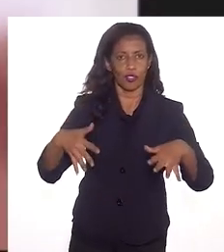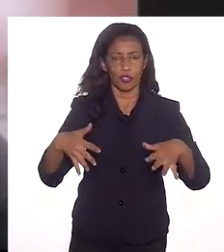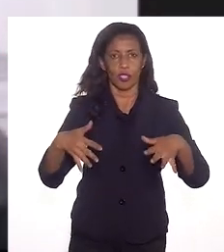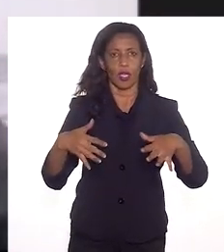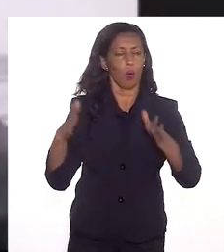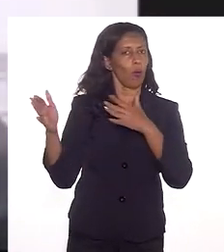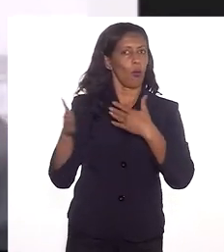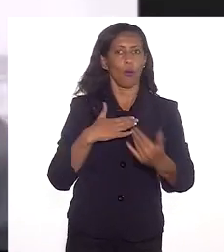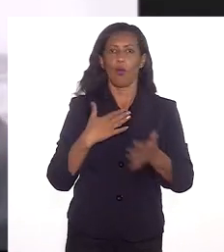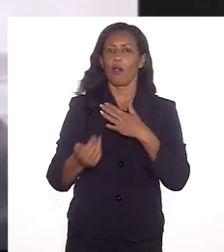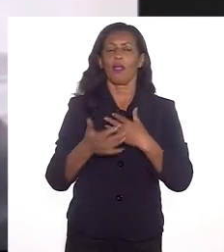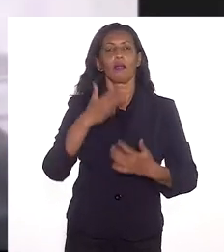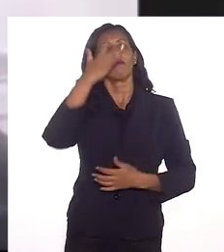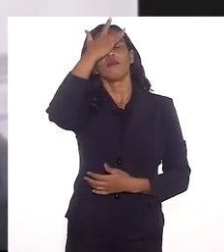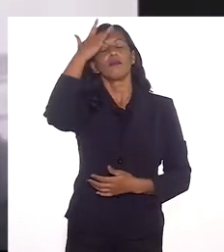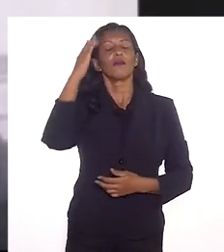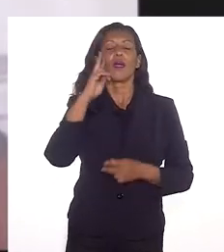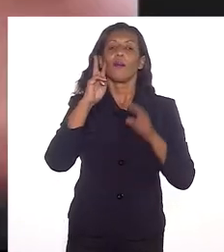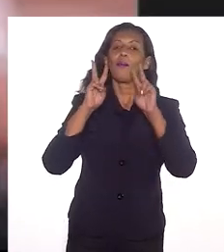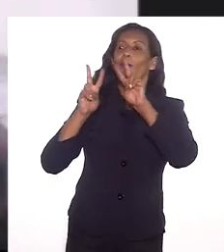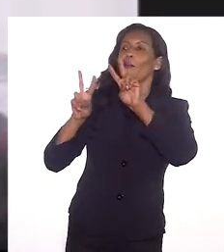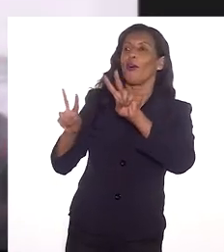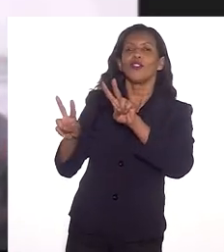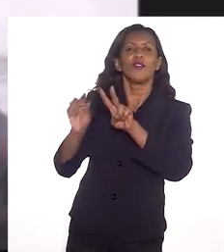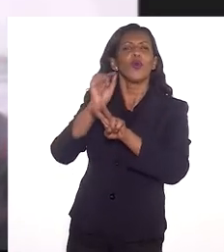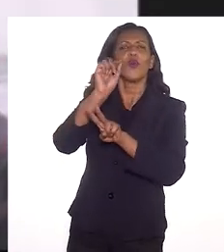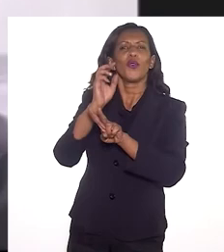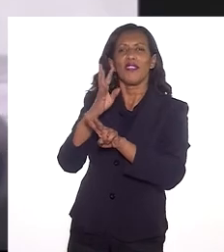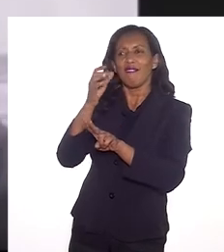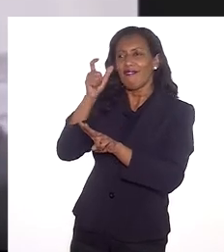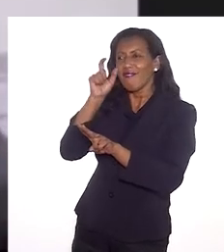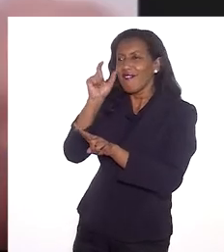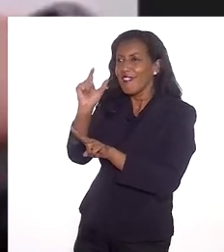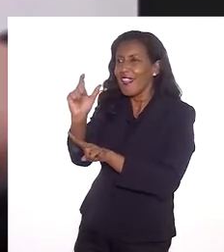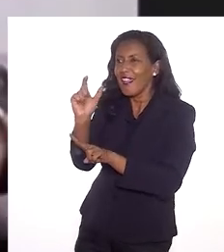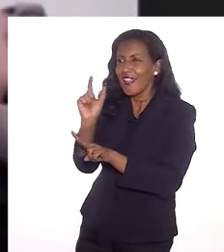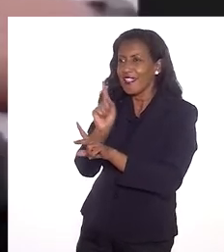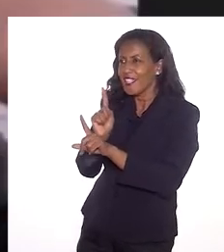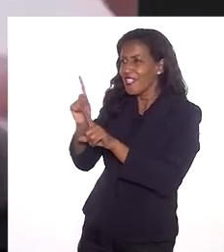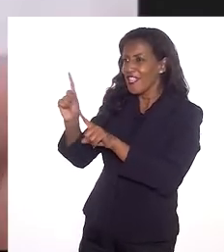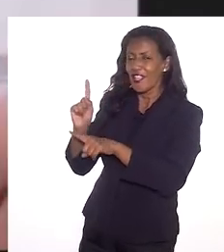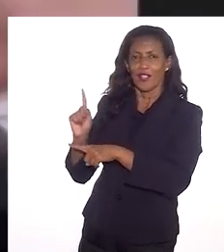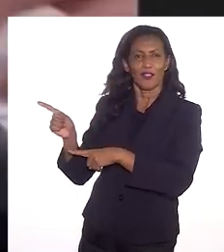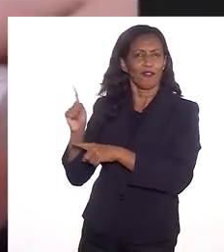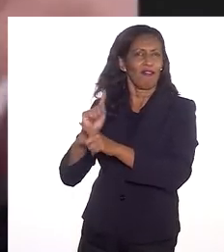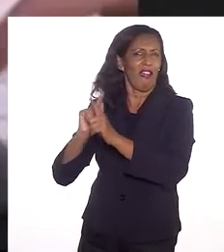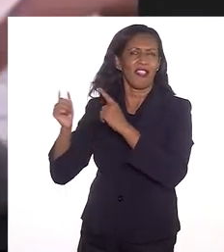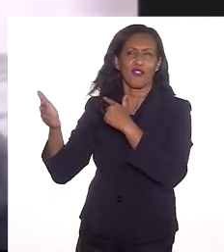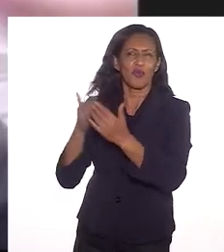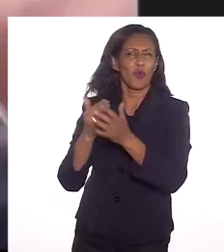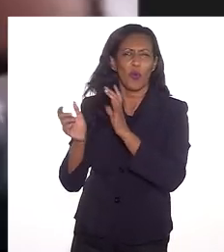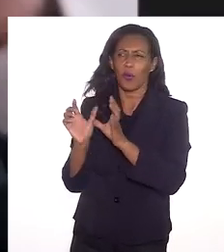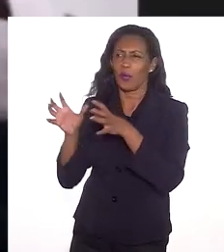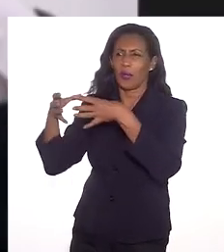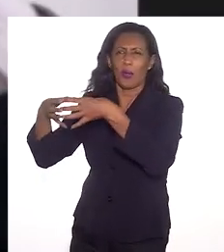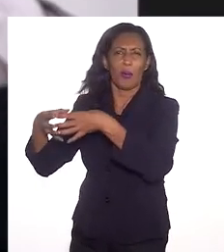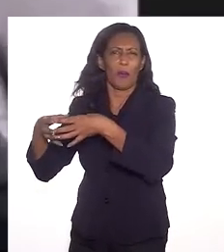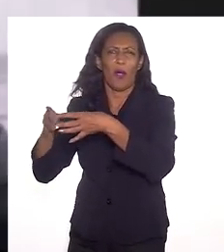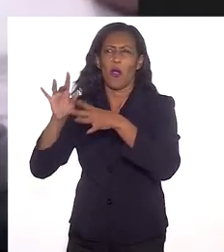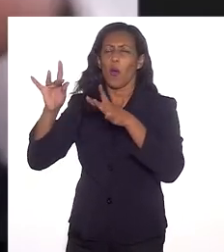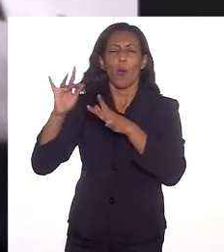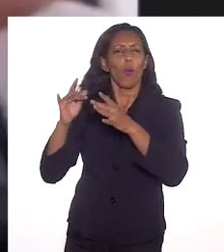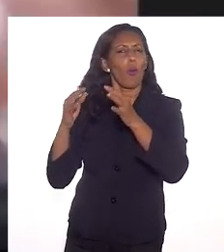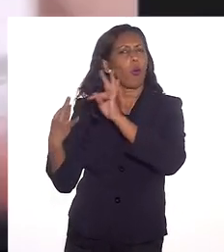qualquer pessoa pode pode ver o que mais a interessa né então você vai desde palcos de fintech Health Tech